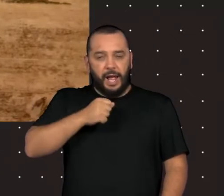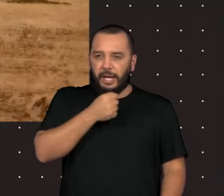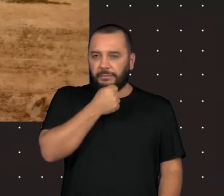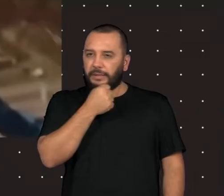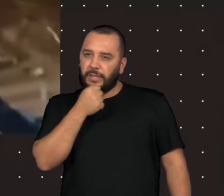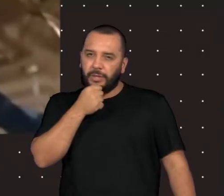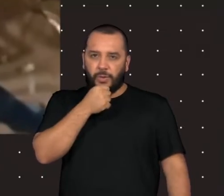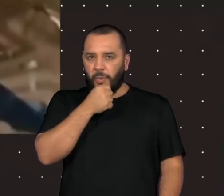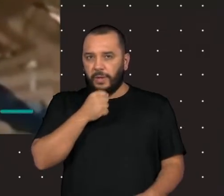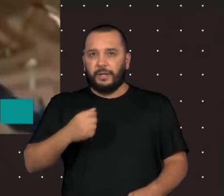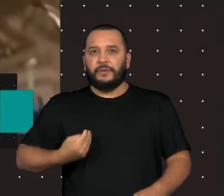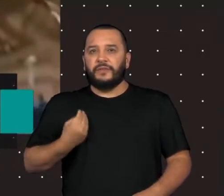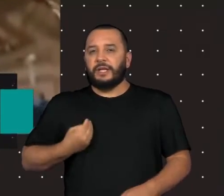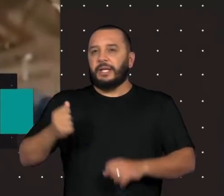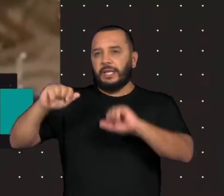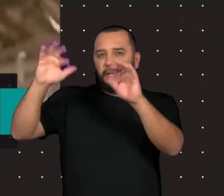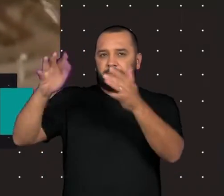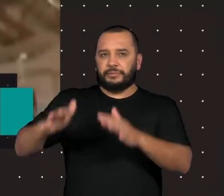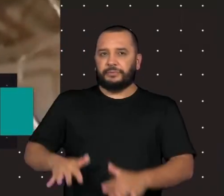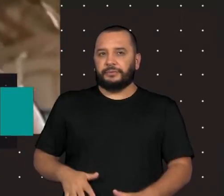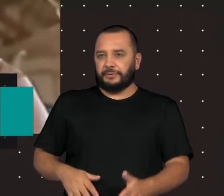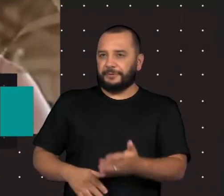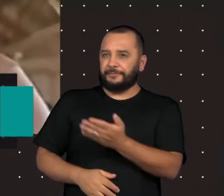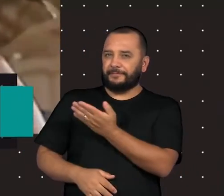de rádio. E você não me queria.